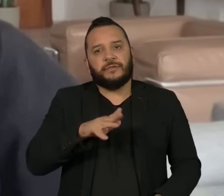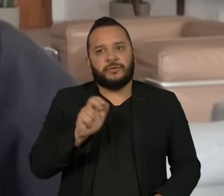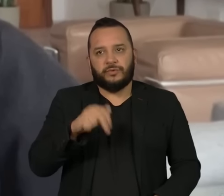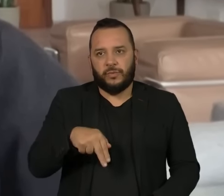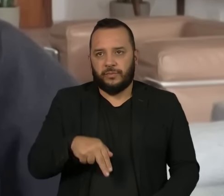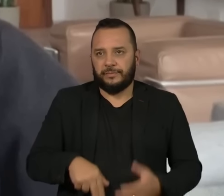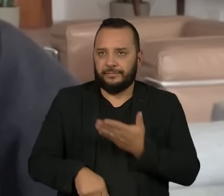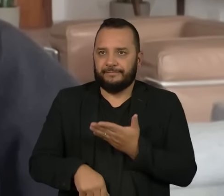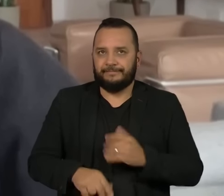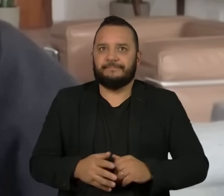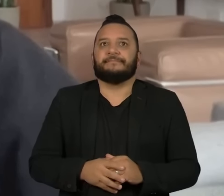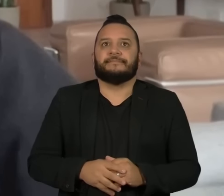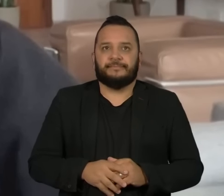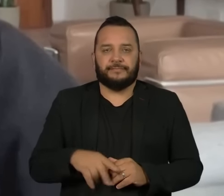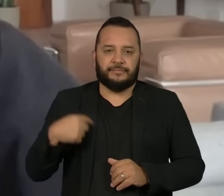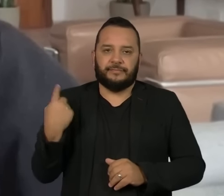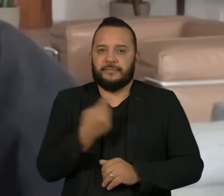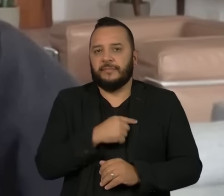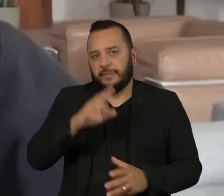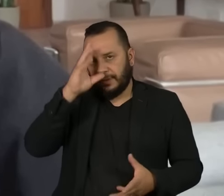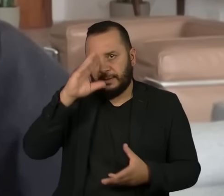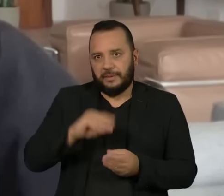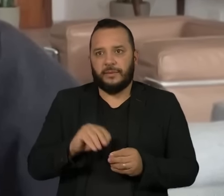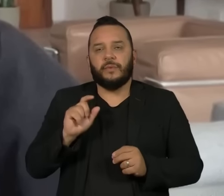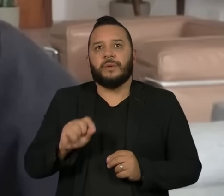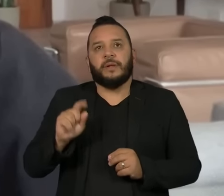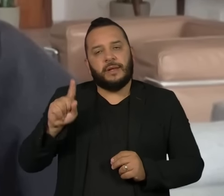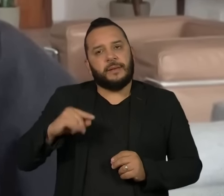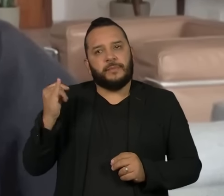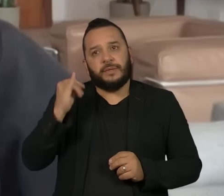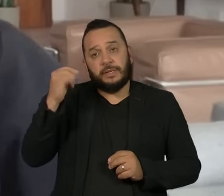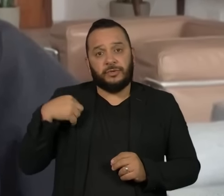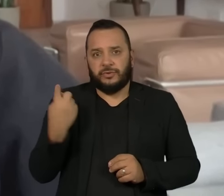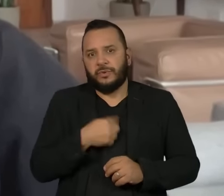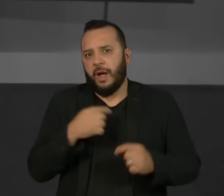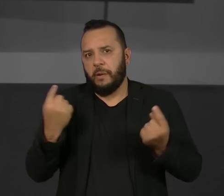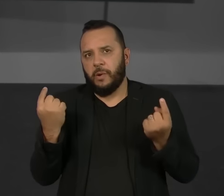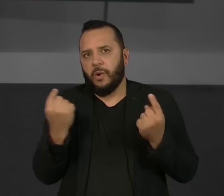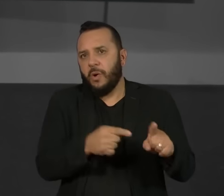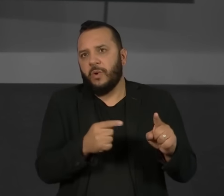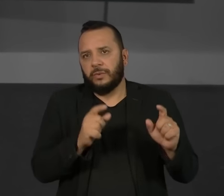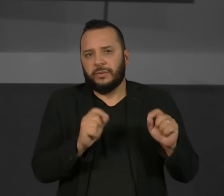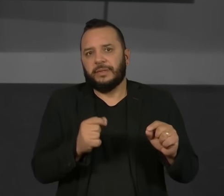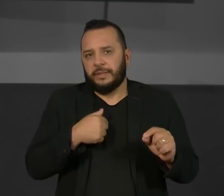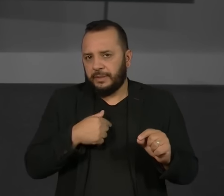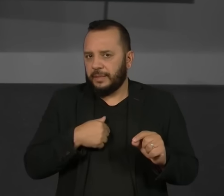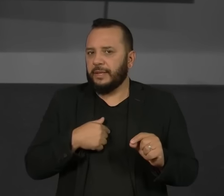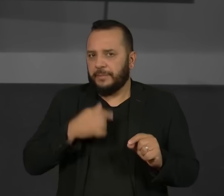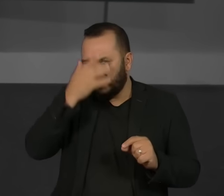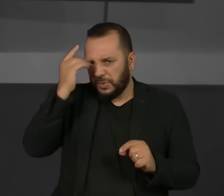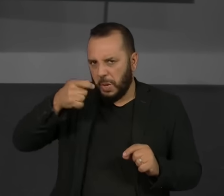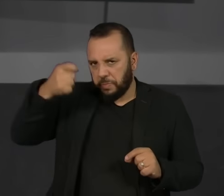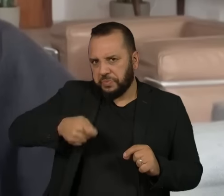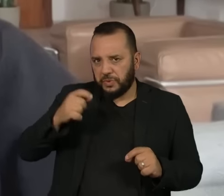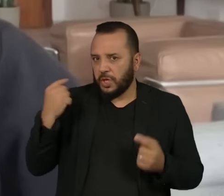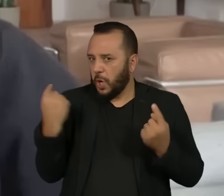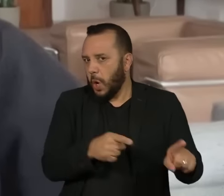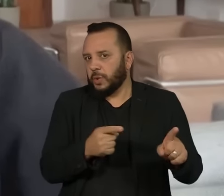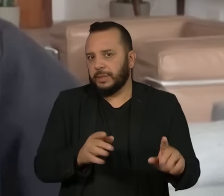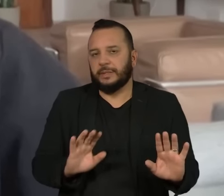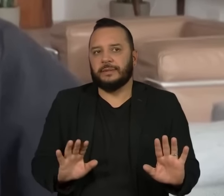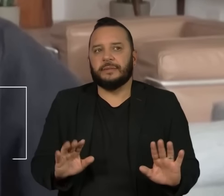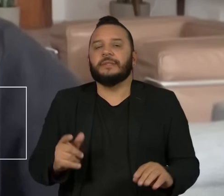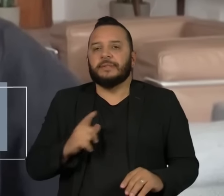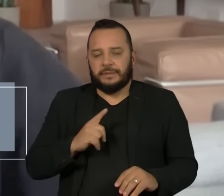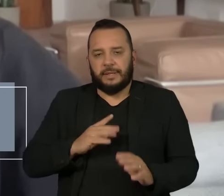gente entendeu o quanto é importante reagir a atitudes autoritárias como essa. O Avesso